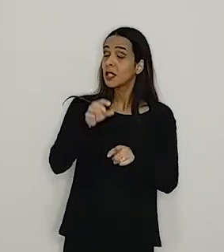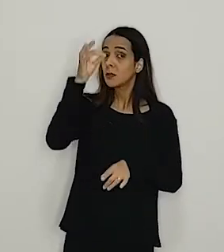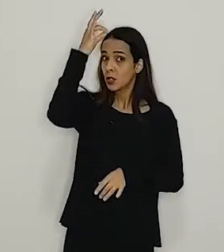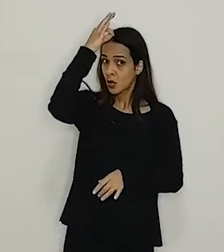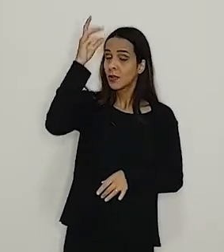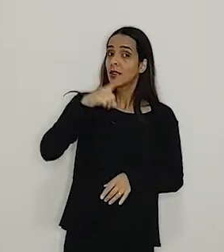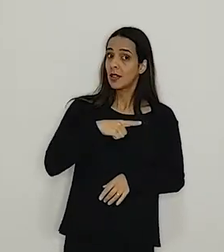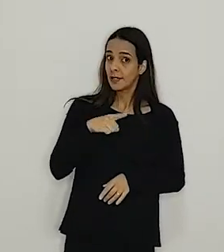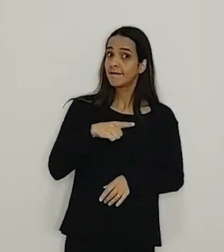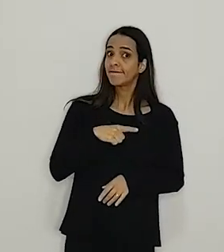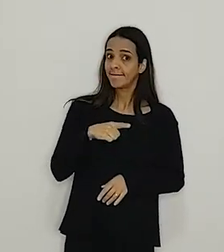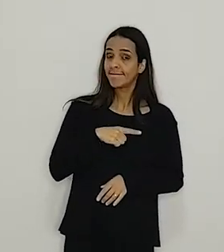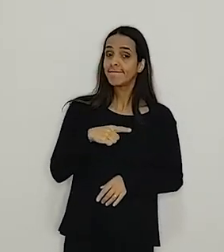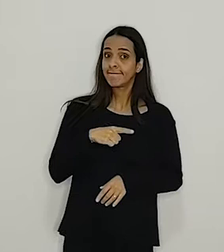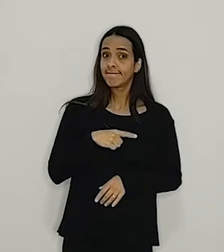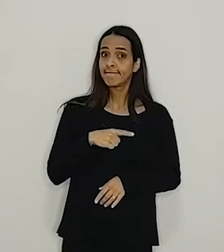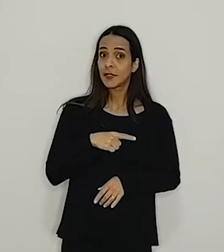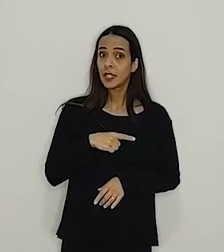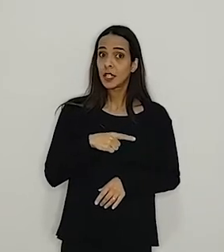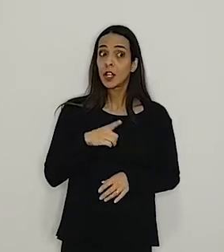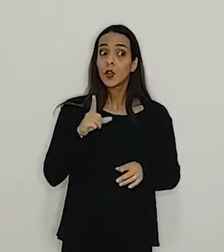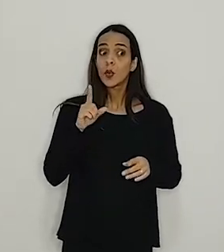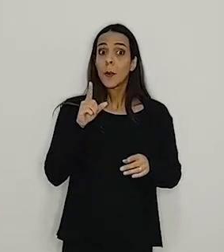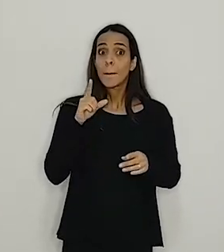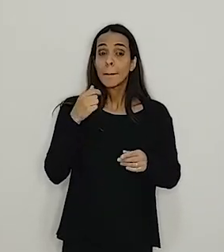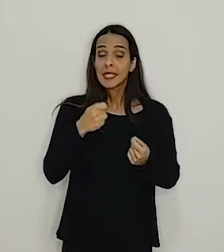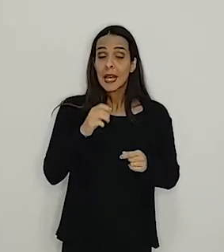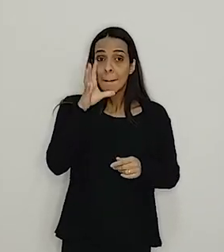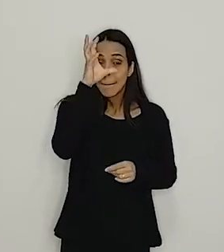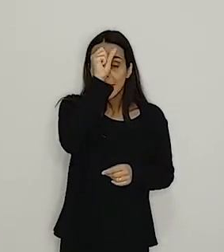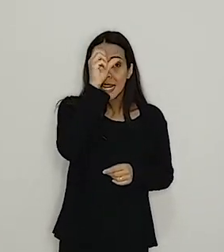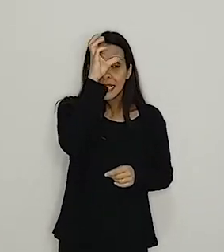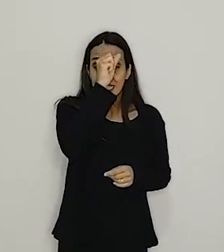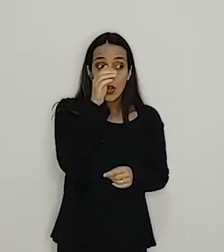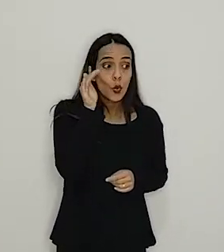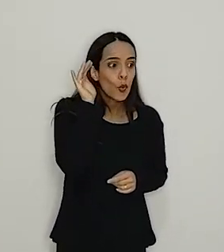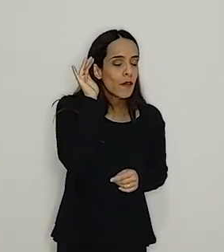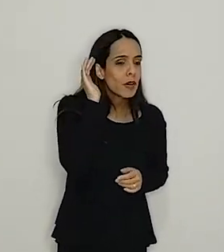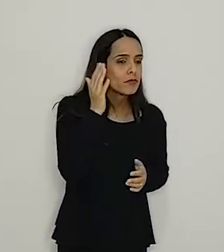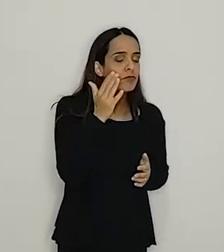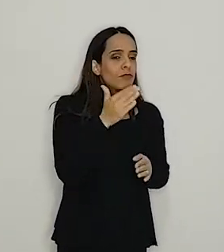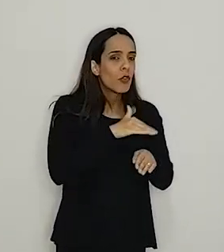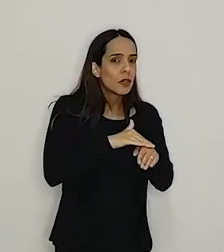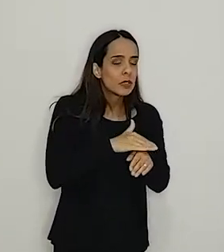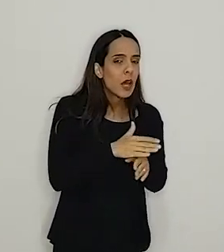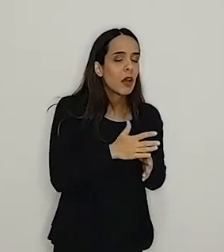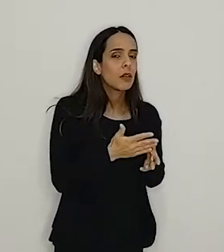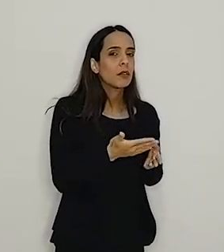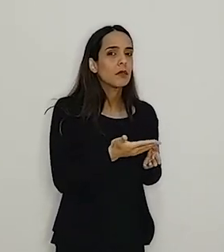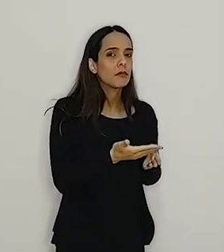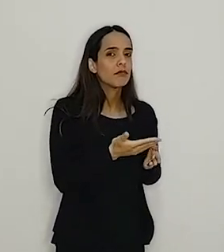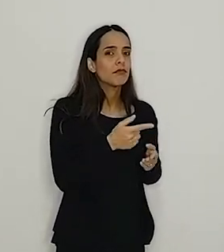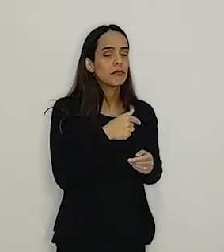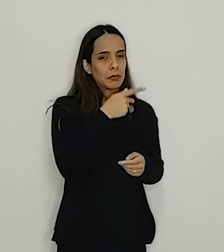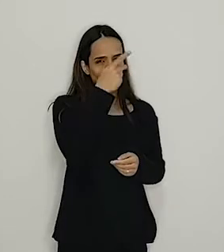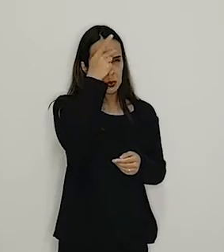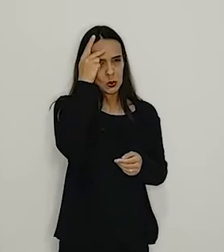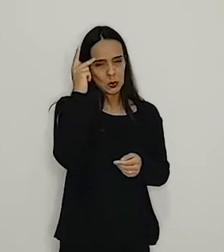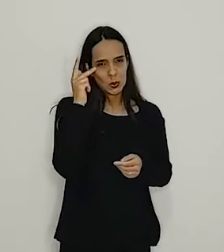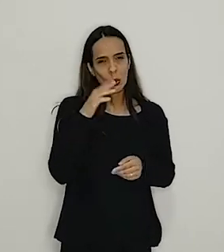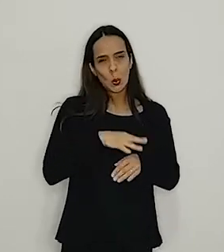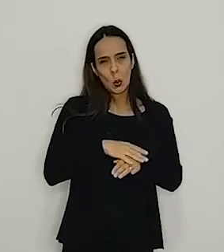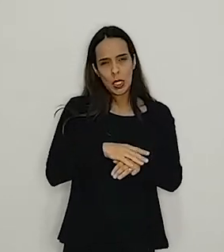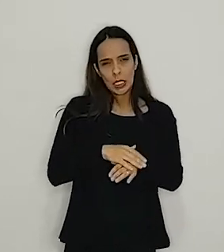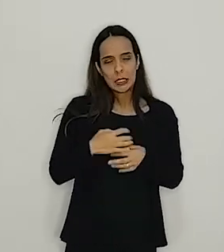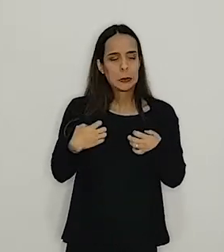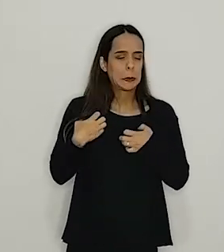mesmo espirituais. E você aprende a escutar por uma esfera muito mais ampliada aquele paciente naquela situação